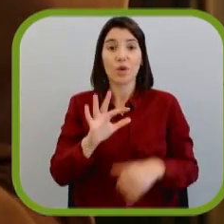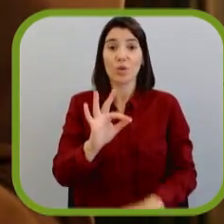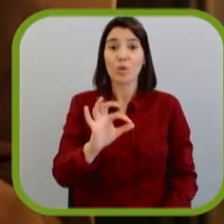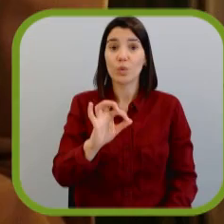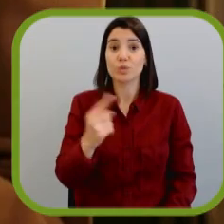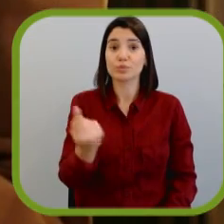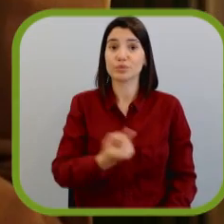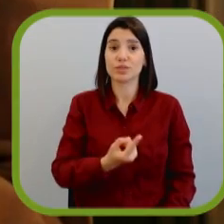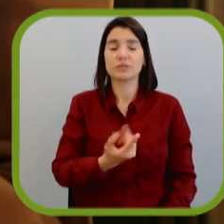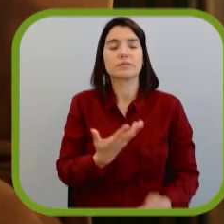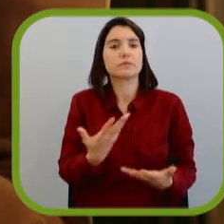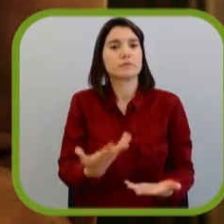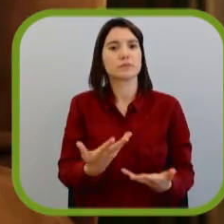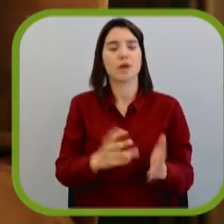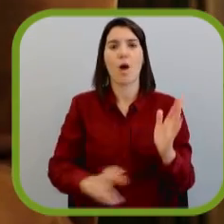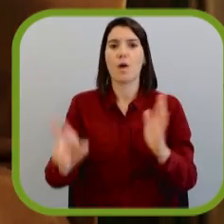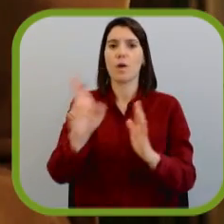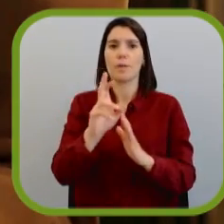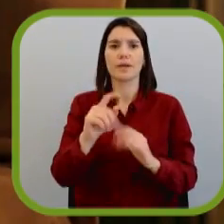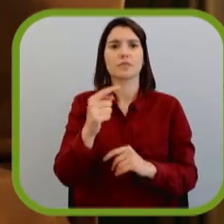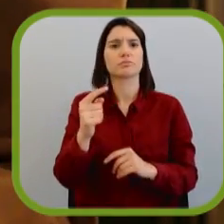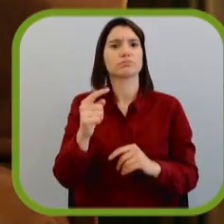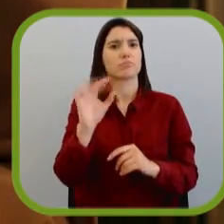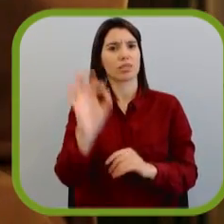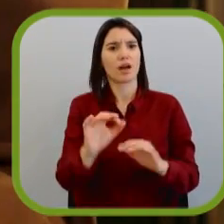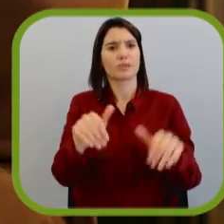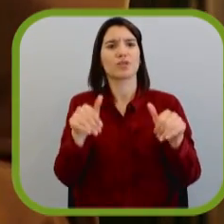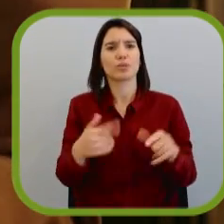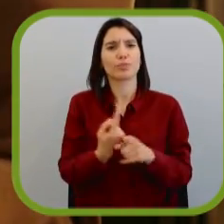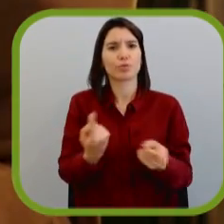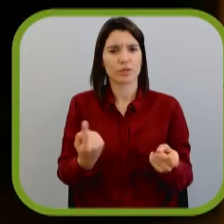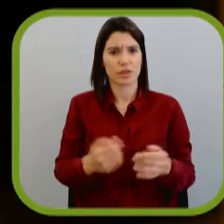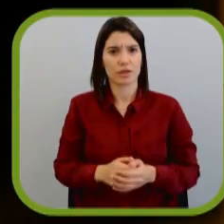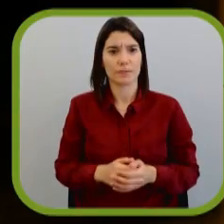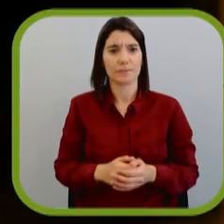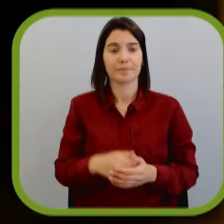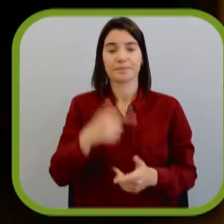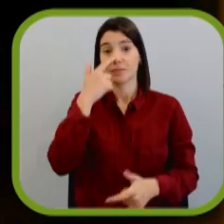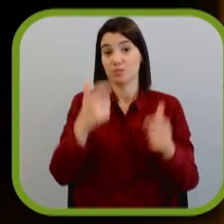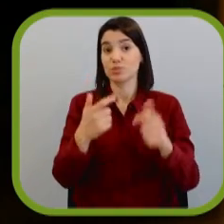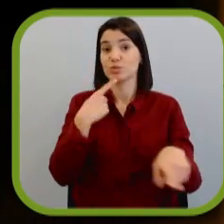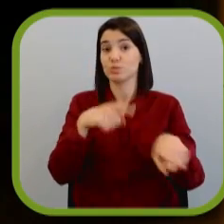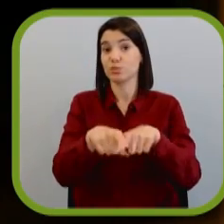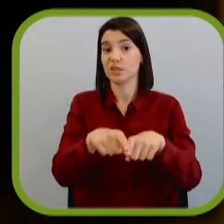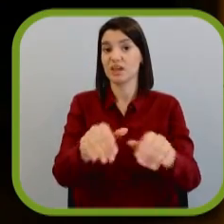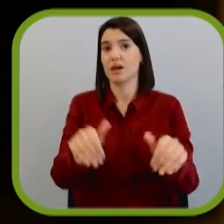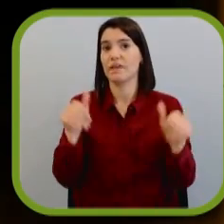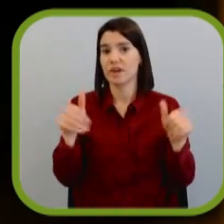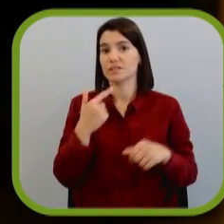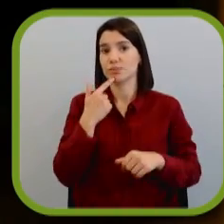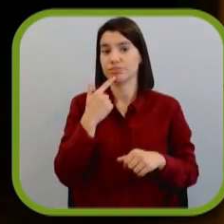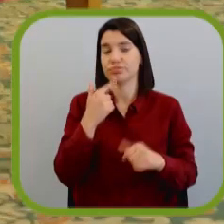abstenção foi de 48%. A que se deve este aumento na taxa de abstenção? acho que as pessoas estão muito afastadas